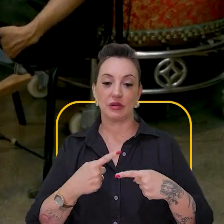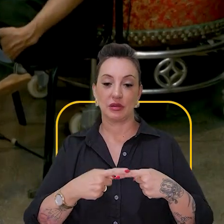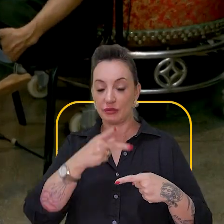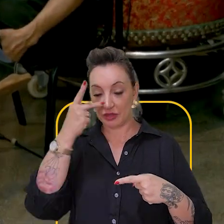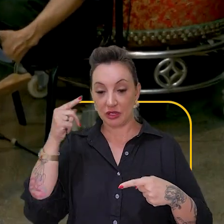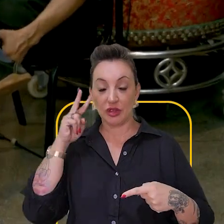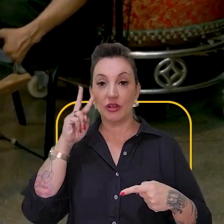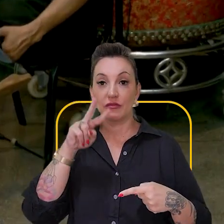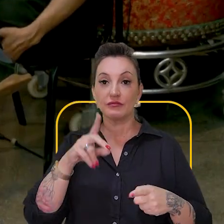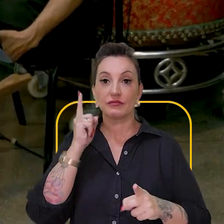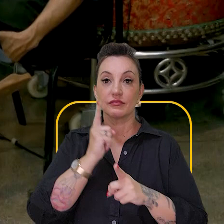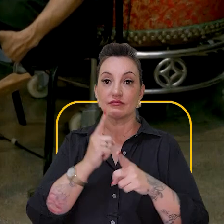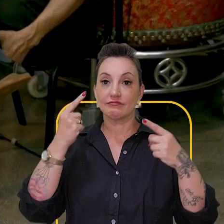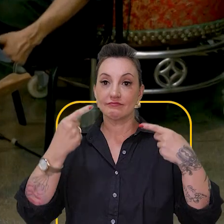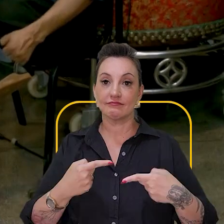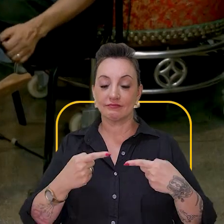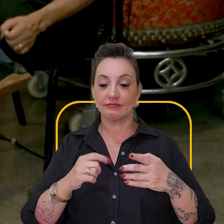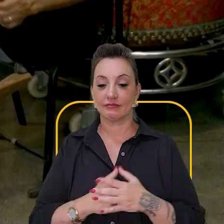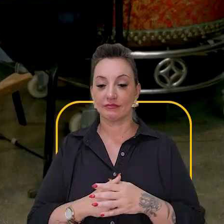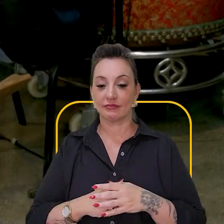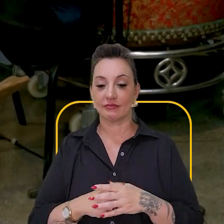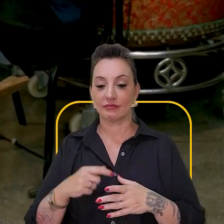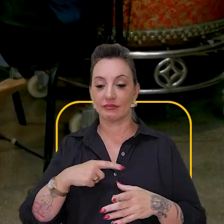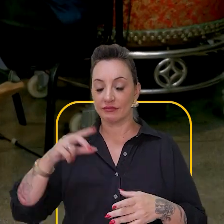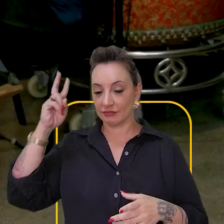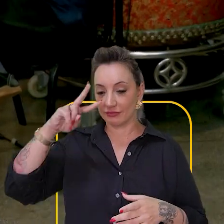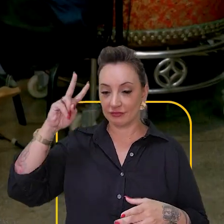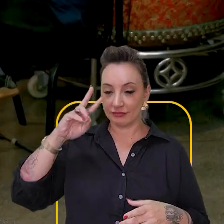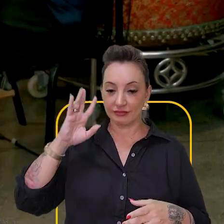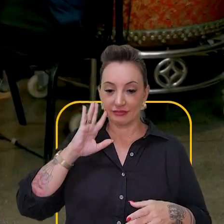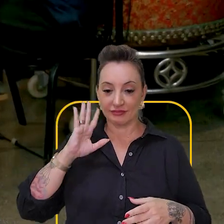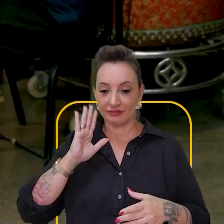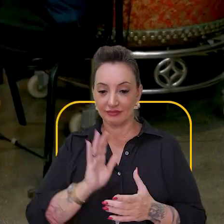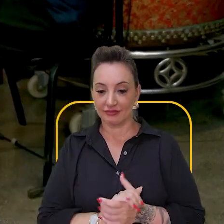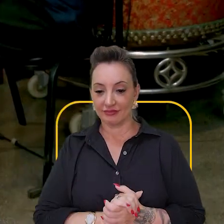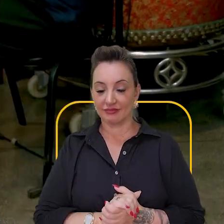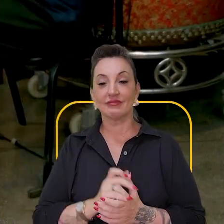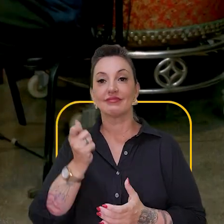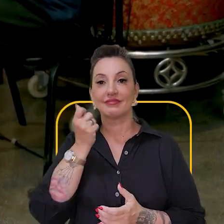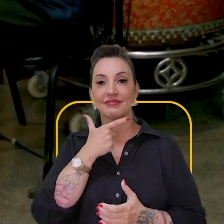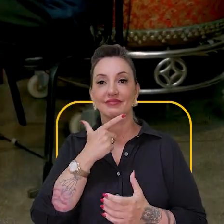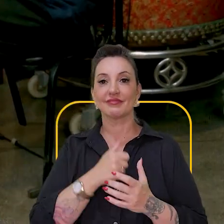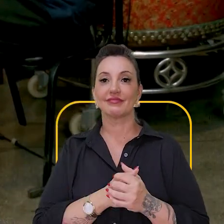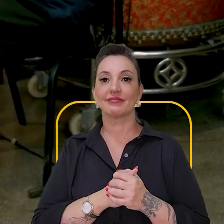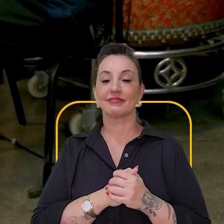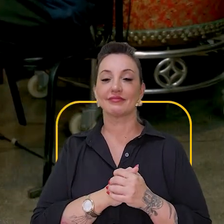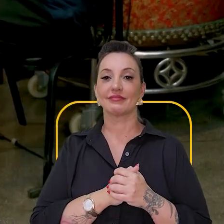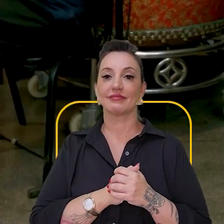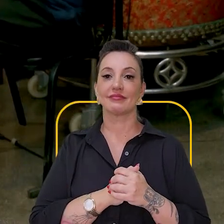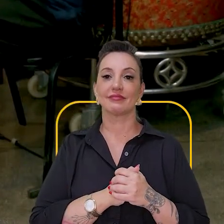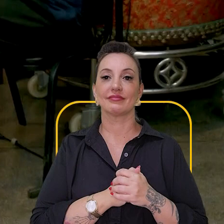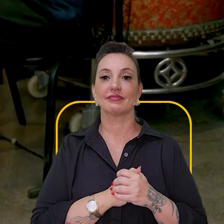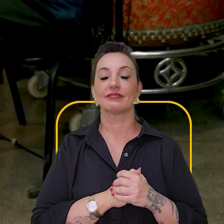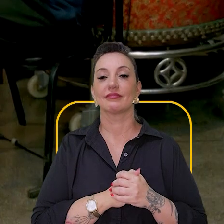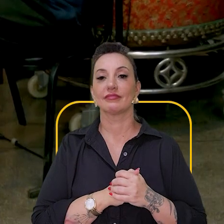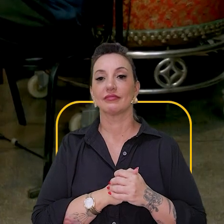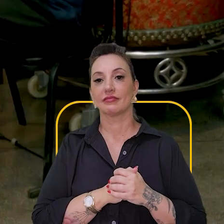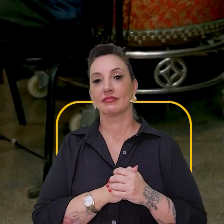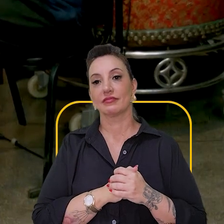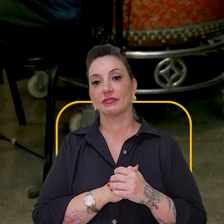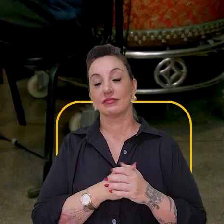tem gente que eu só via nas competições né teve uma história também muito muito gozada eh muito